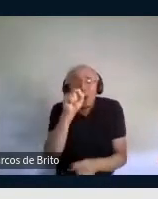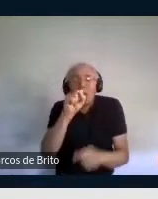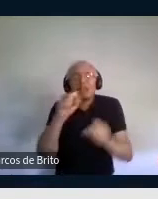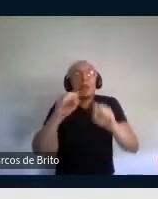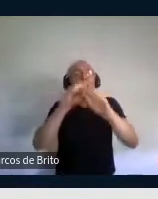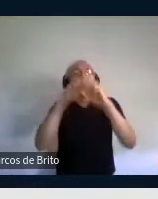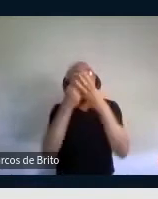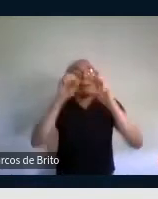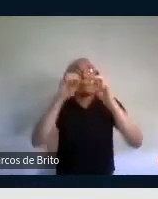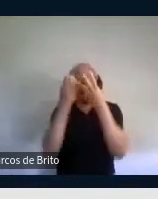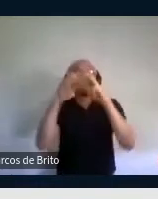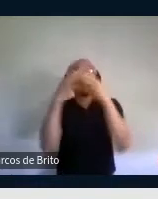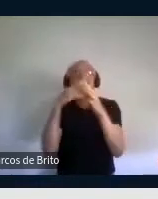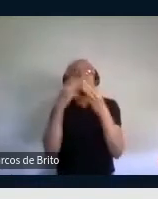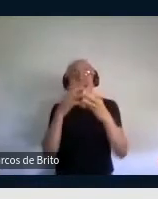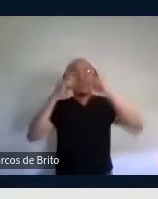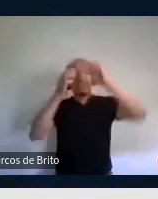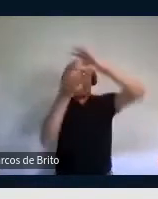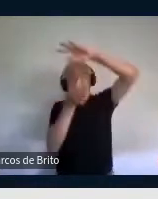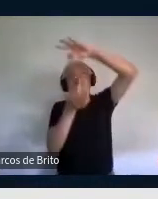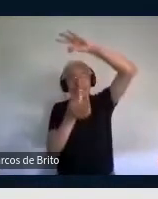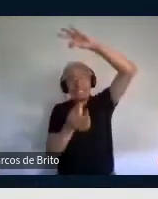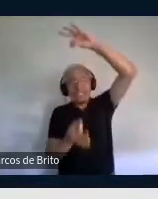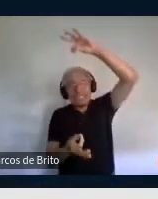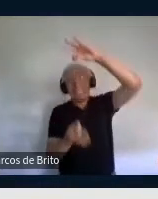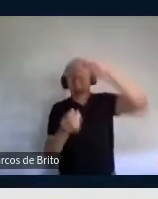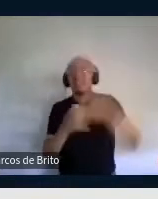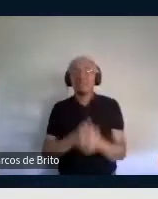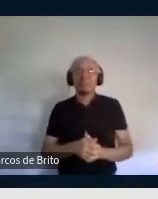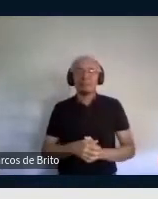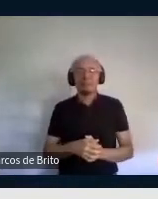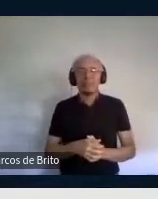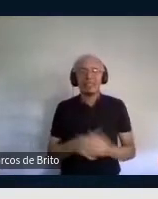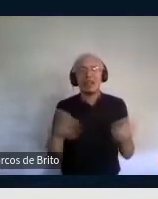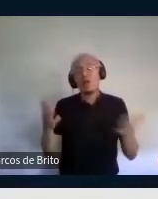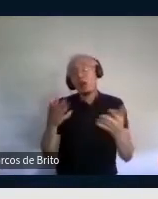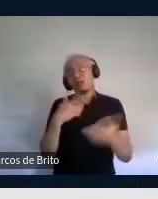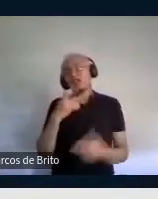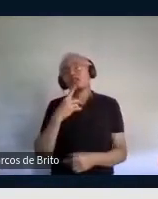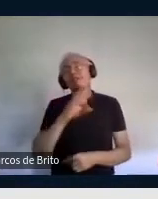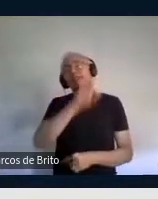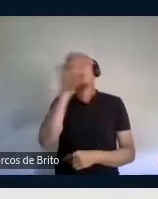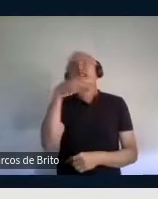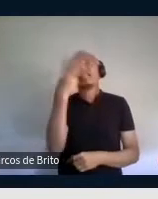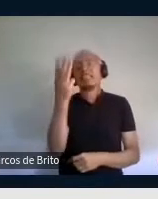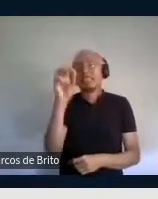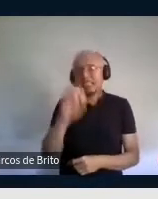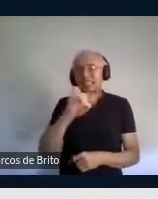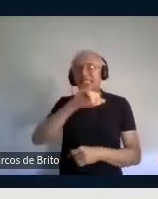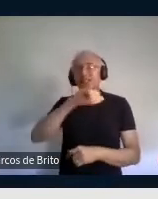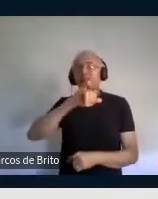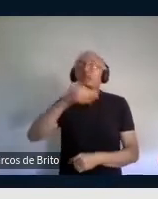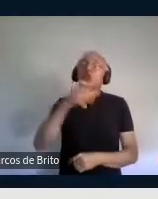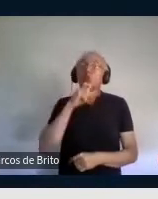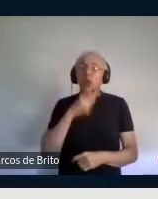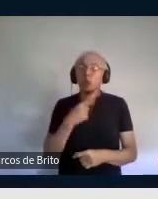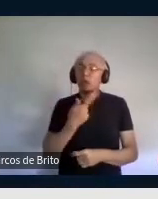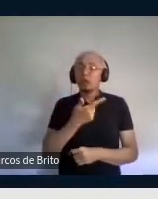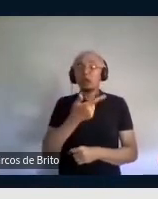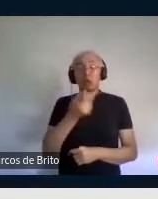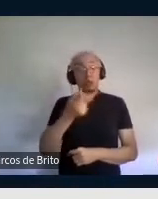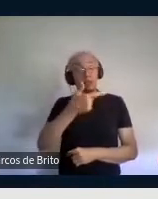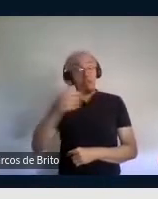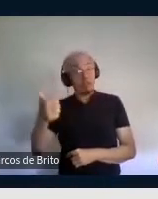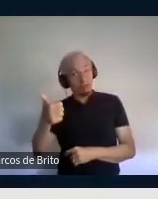Nem brinca. Bom, então hoje, dia 30, né, de julho do ano de